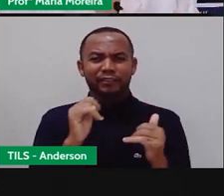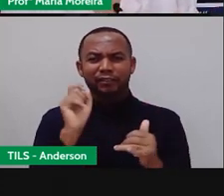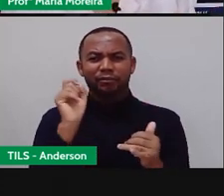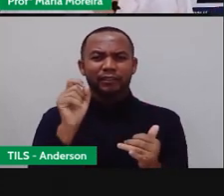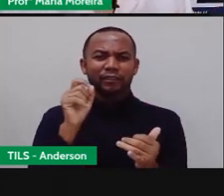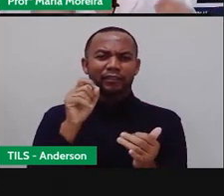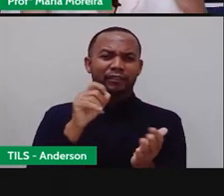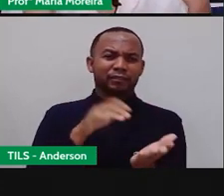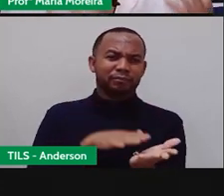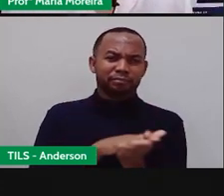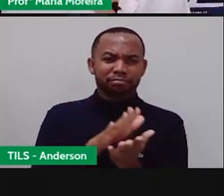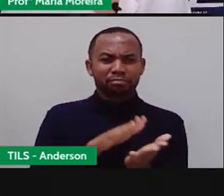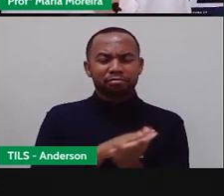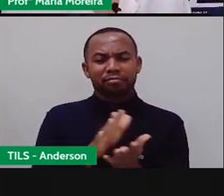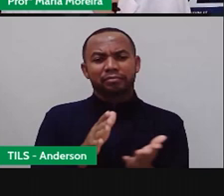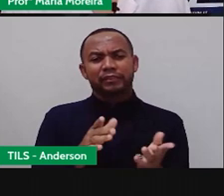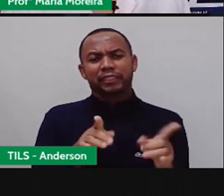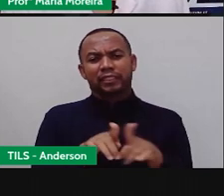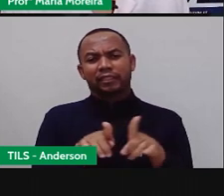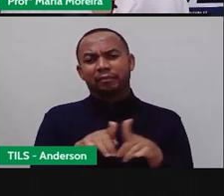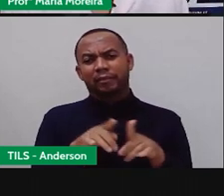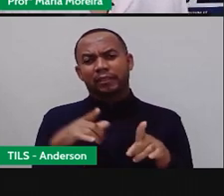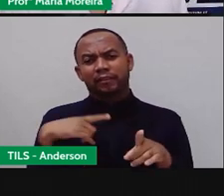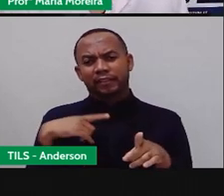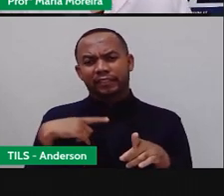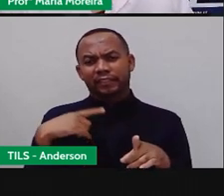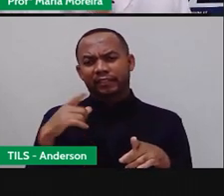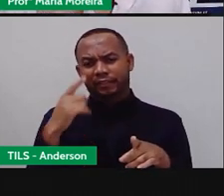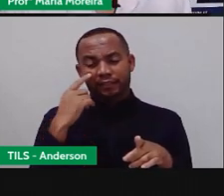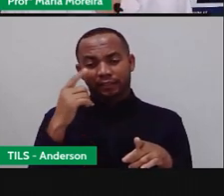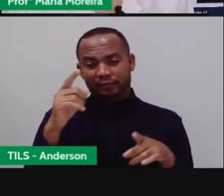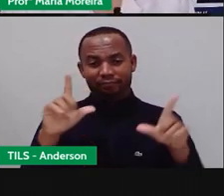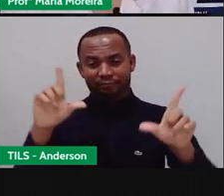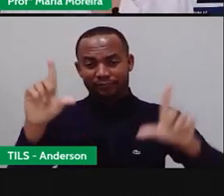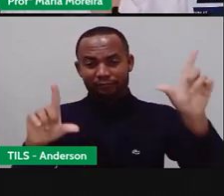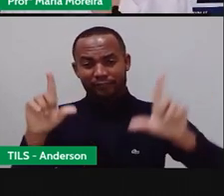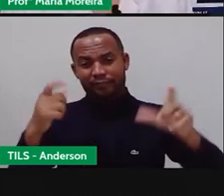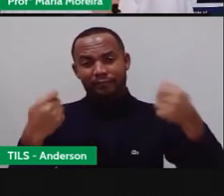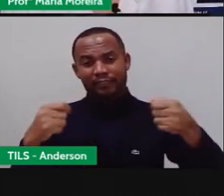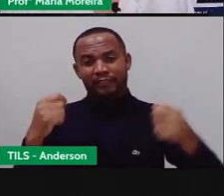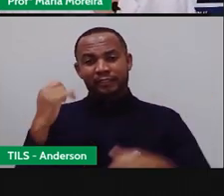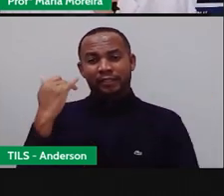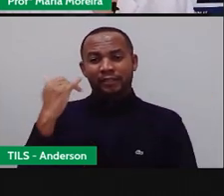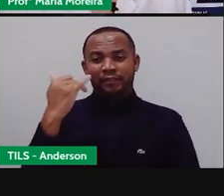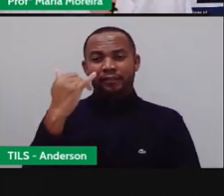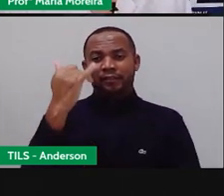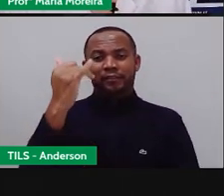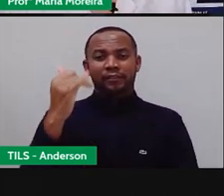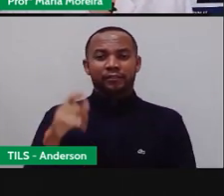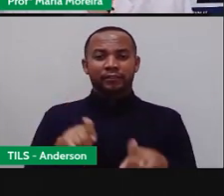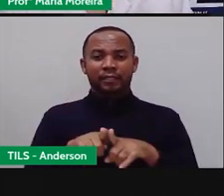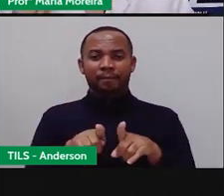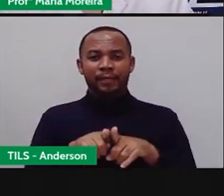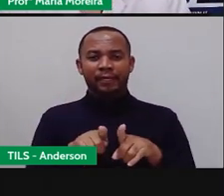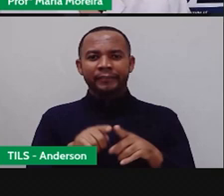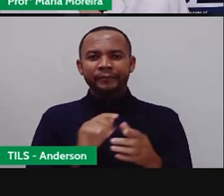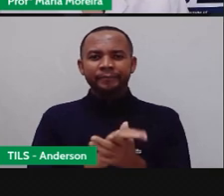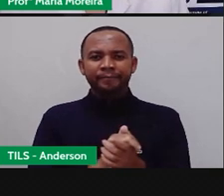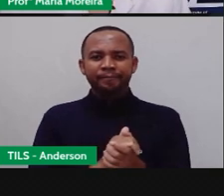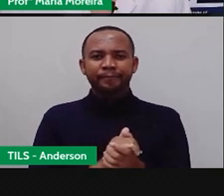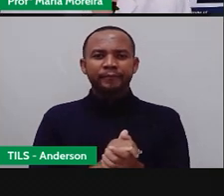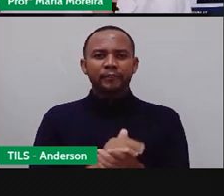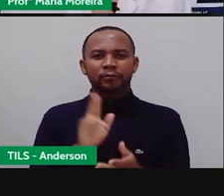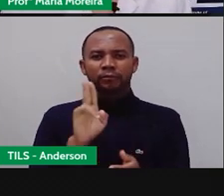alimentar a ser vezes os rádios aparelhos de rádio para alimentar o nosso celular e a matéria-prima o que